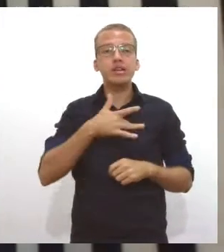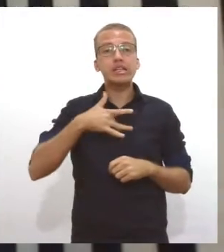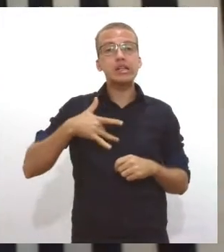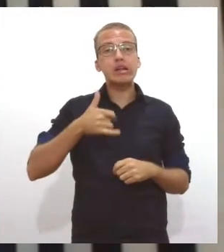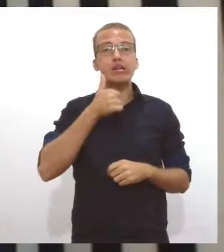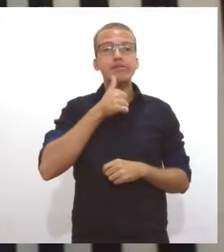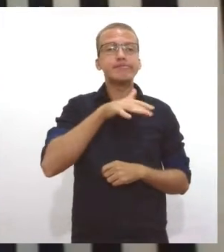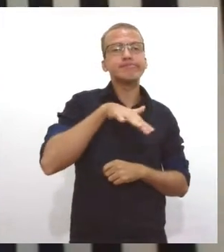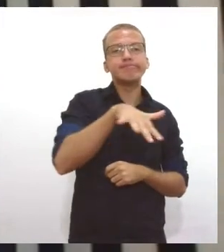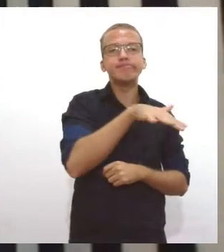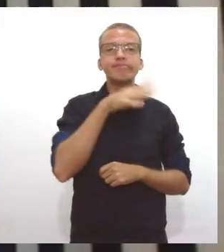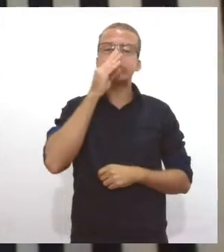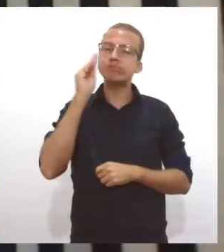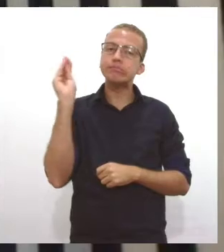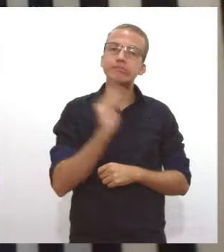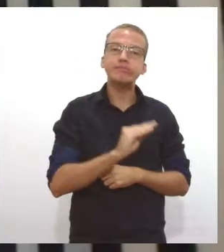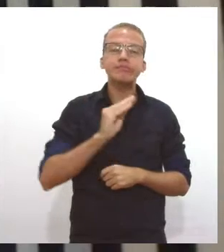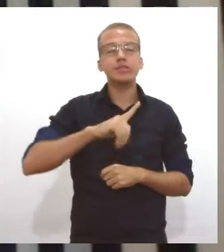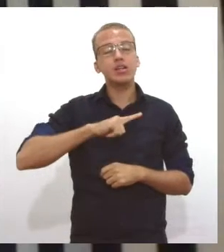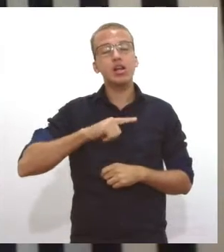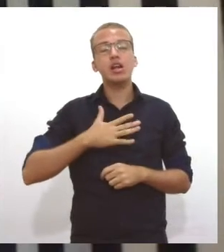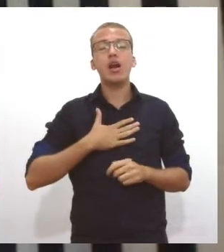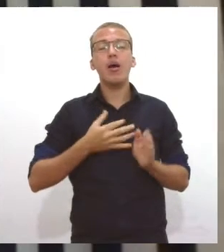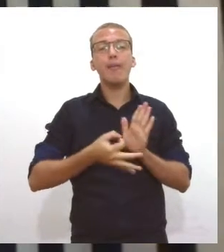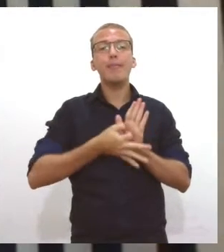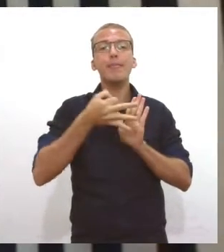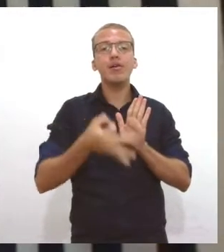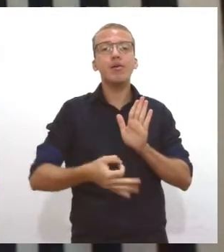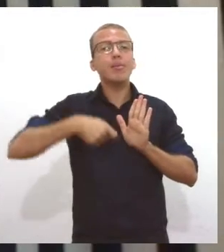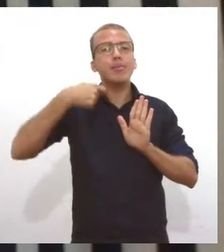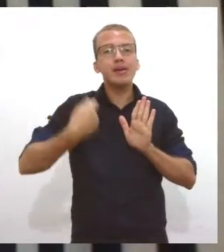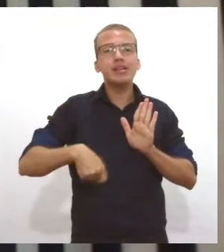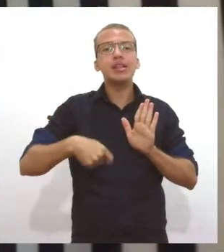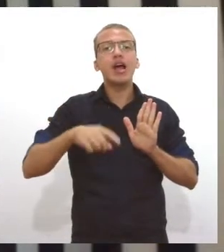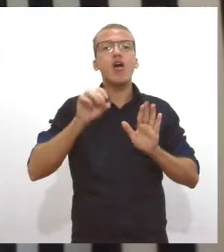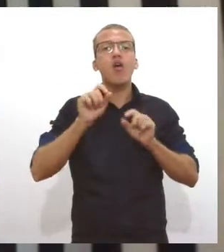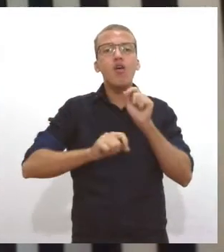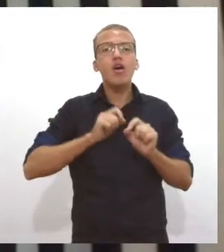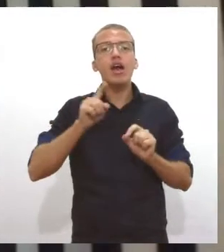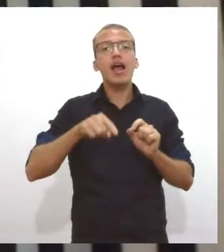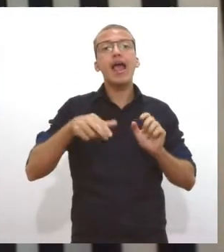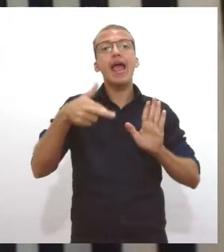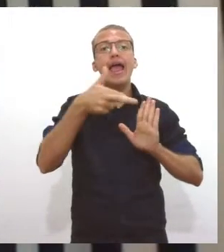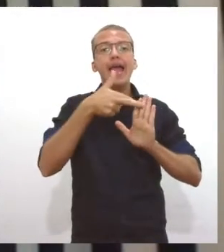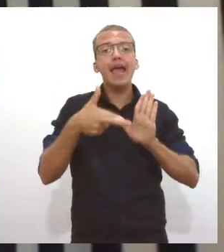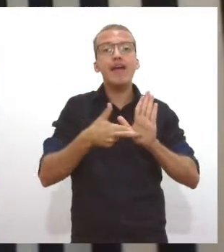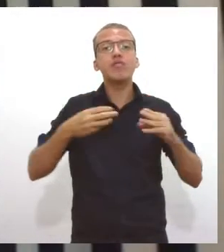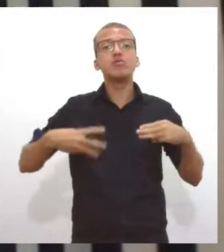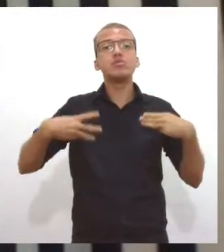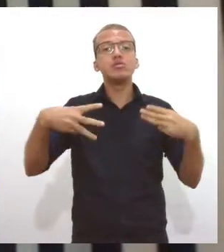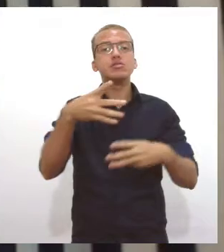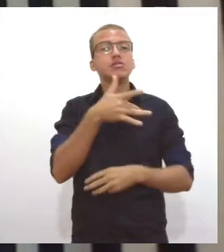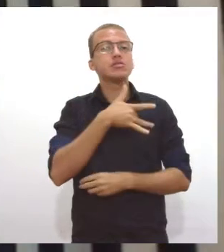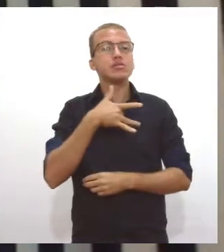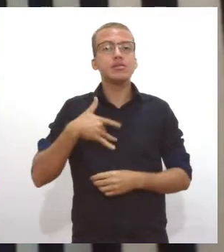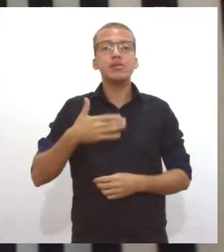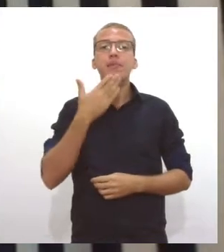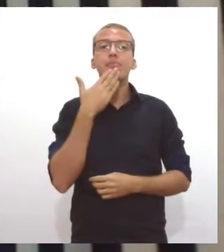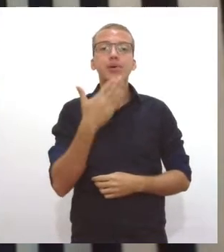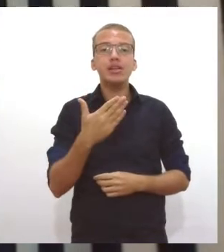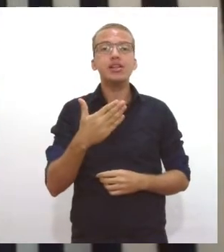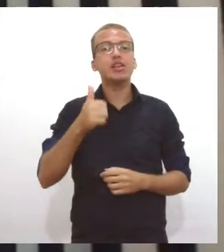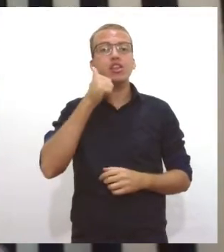para afastar essas mulheres na minha opinião deveria ter sido regra do Ministério da Saúde pedir imediatamente o afastamento